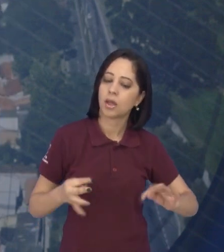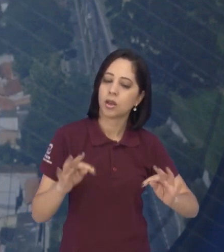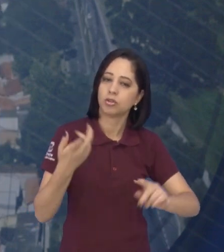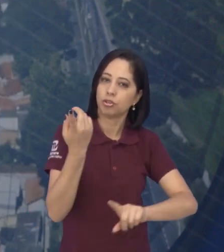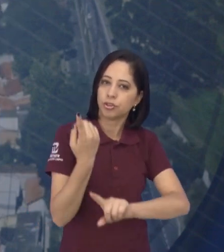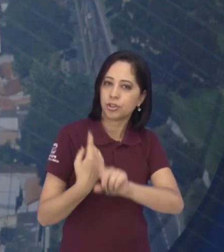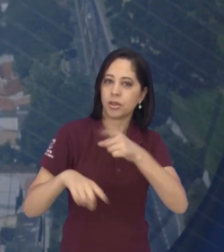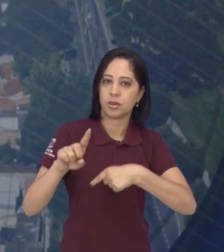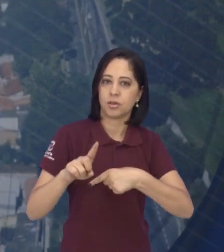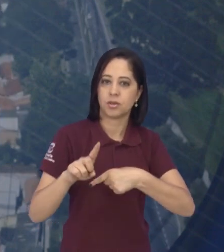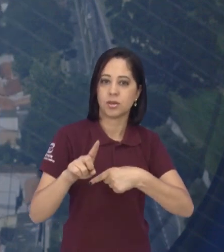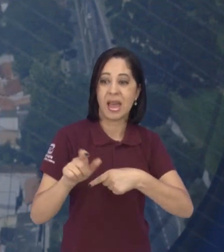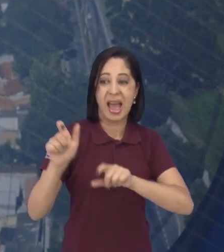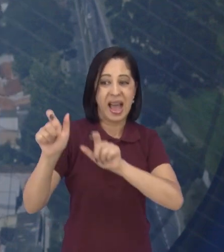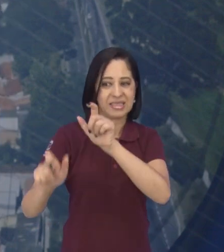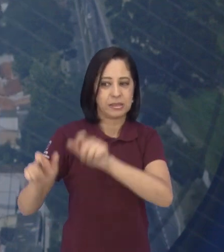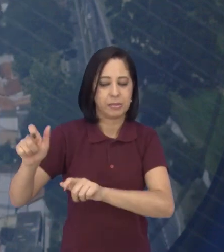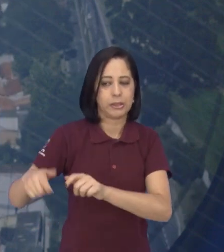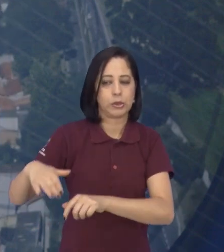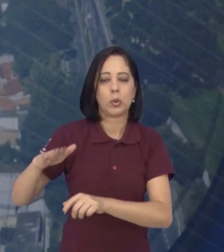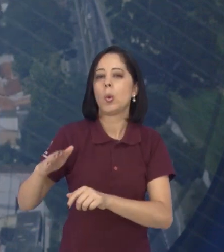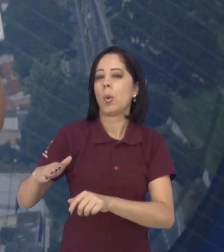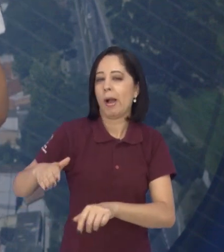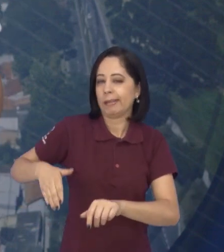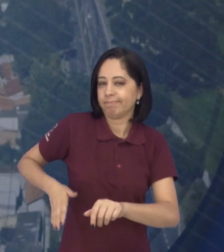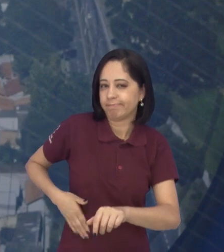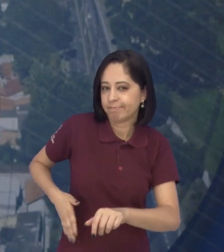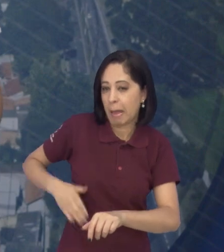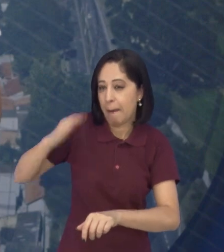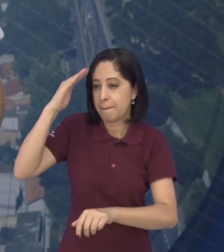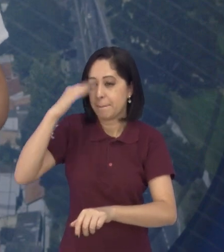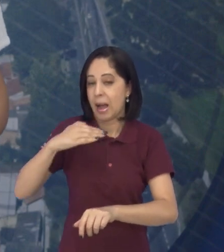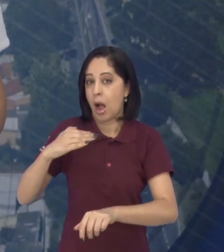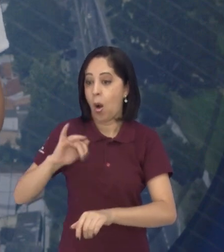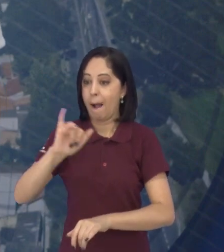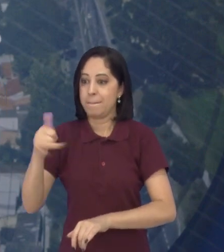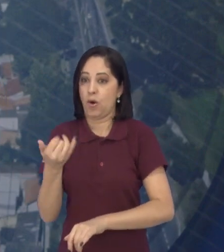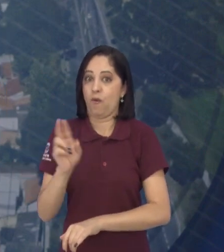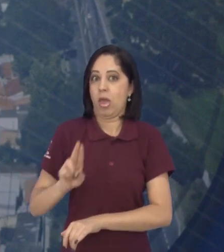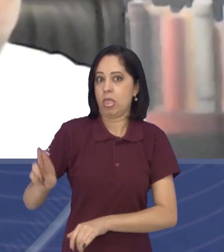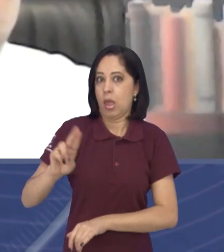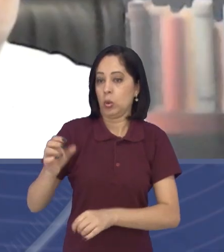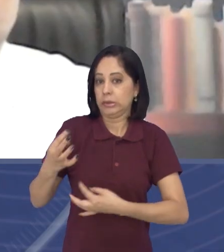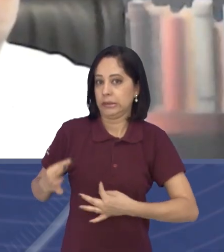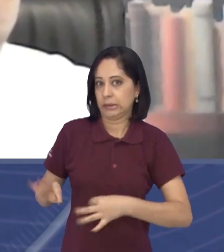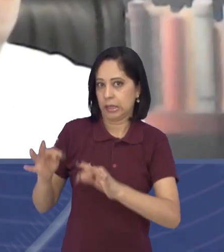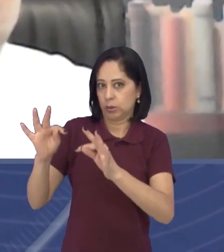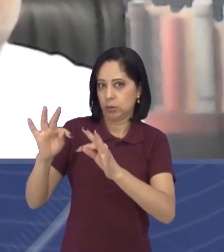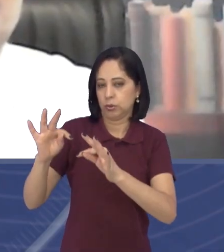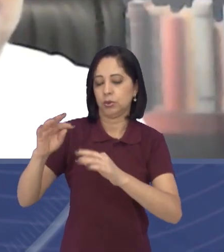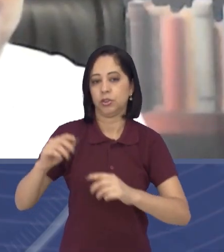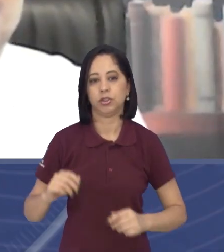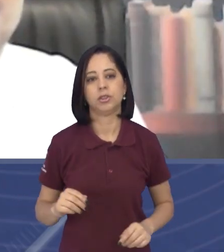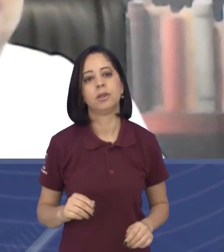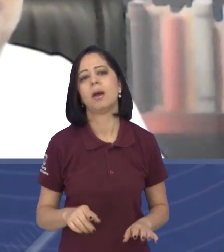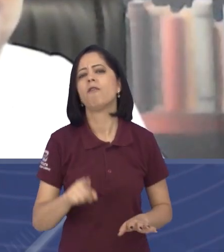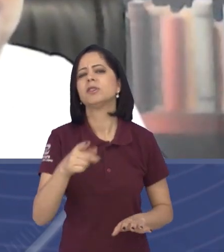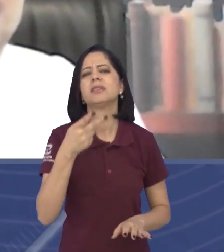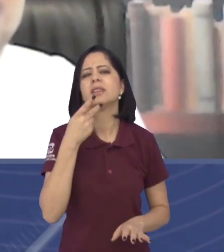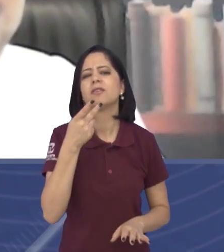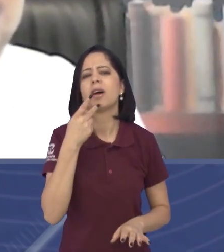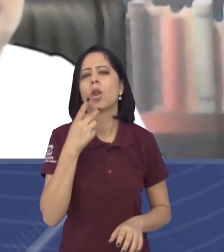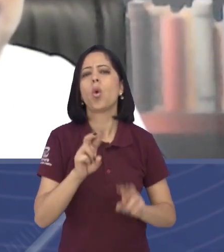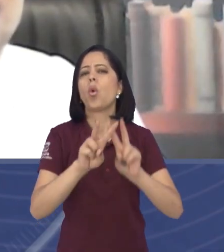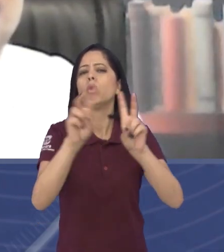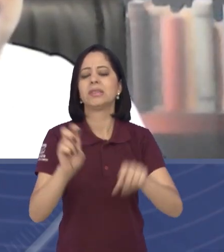lado negativo e os criminosos também vão se aperfeiçoando. Você tocou num ponto, Eduardo, que eu ia citar até da questão do